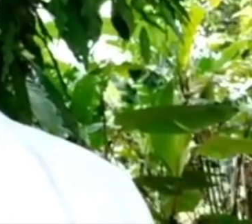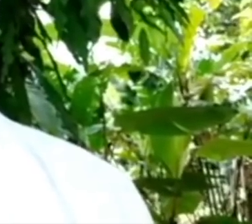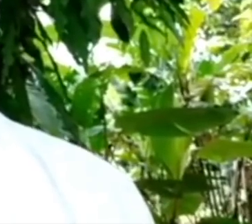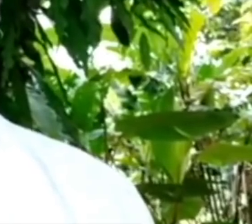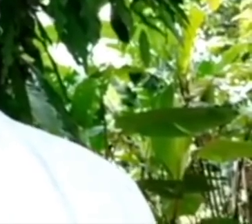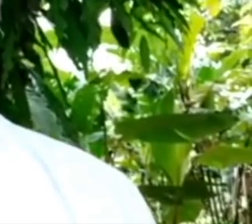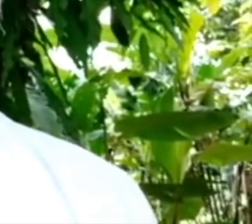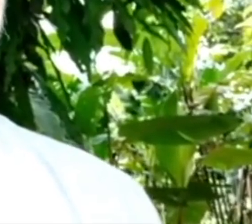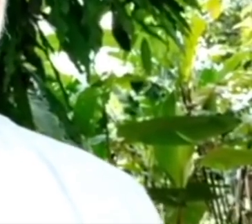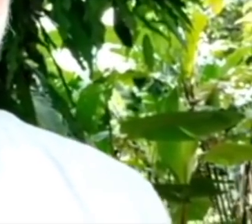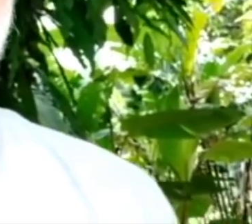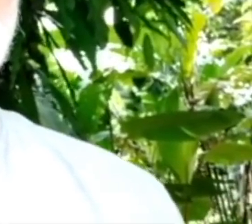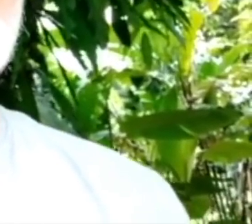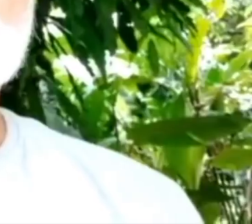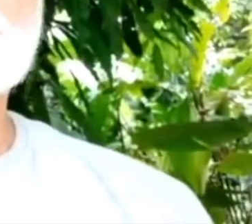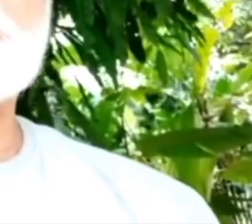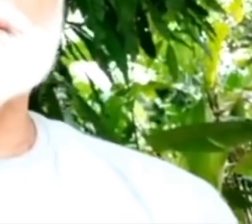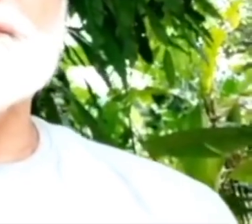Trabalho.